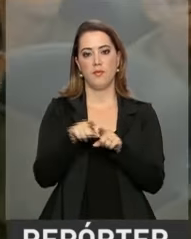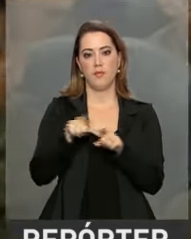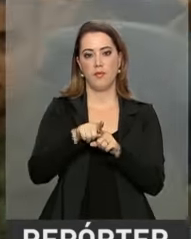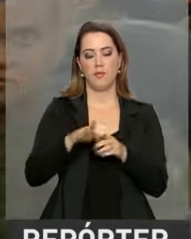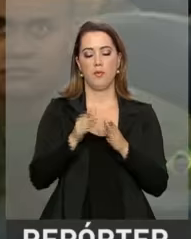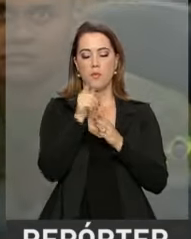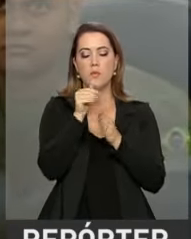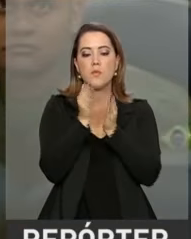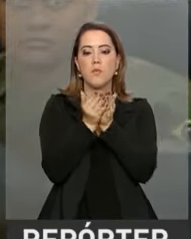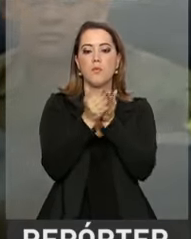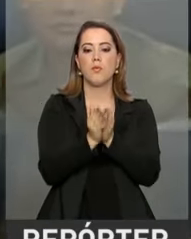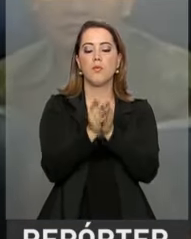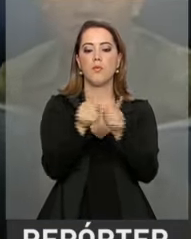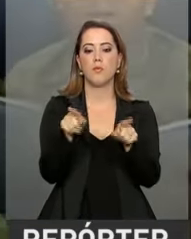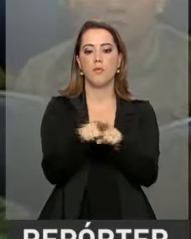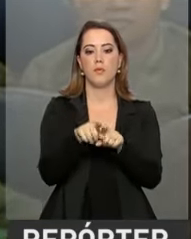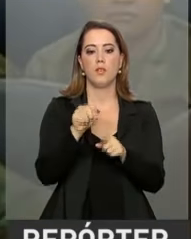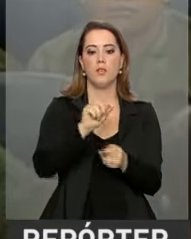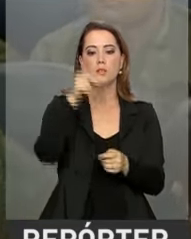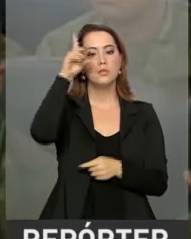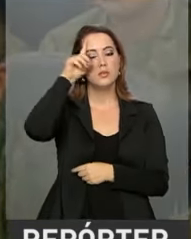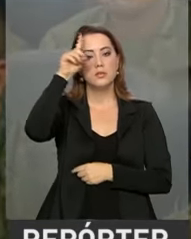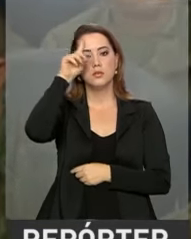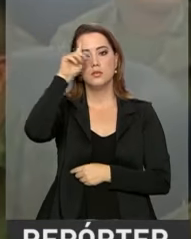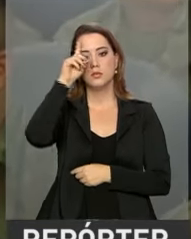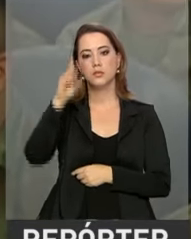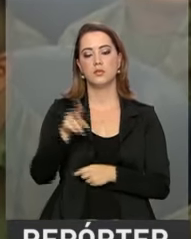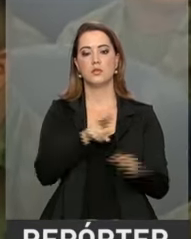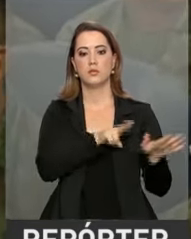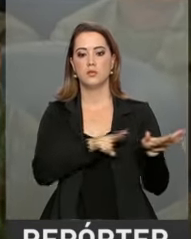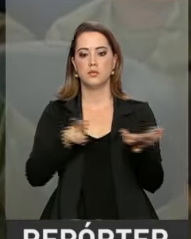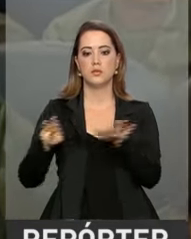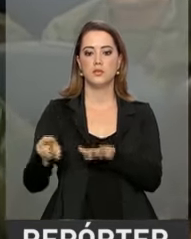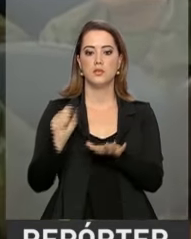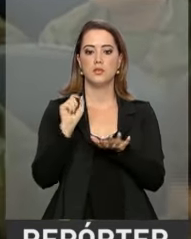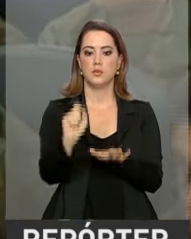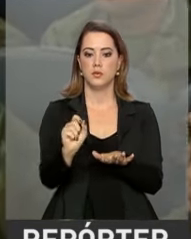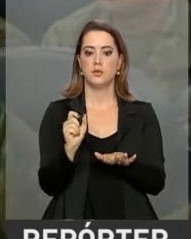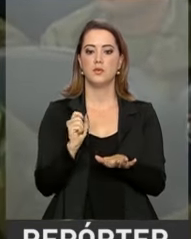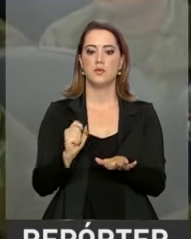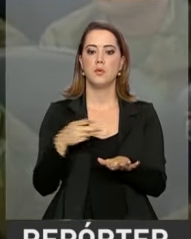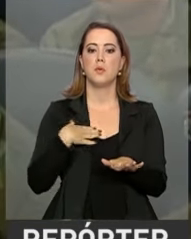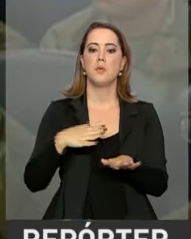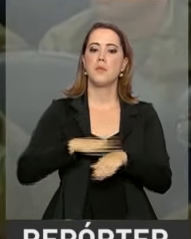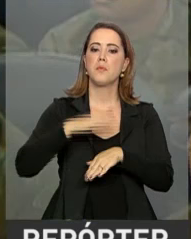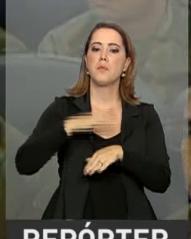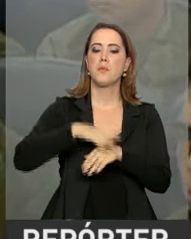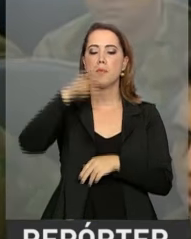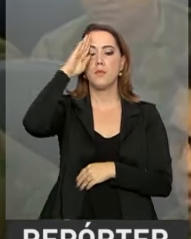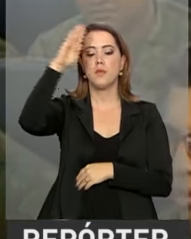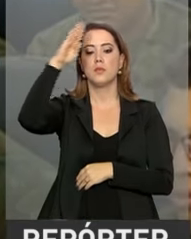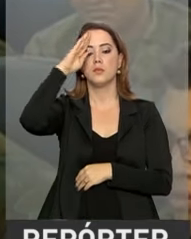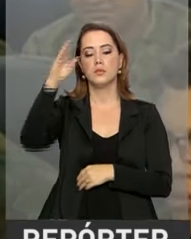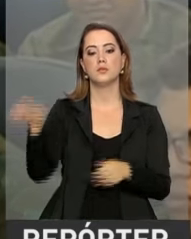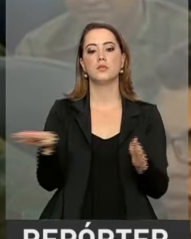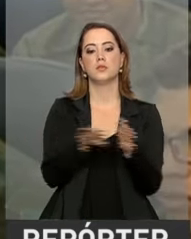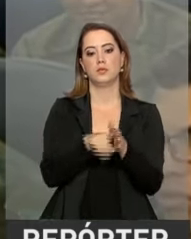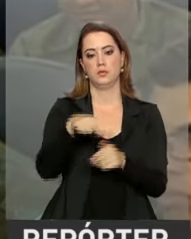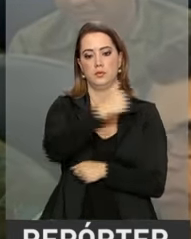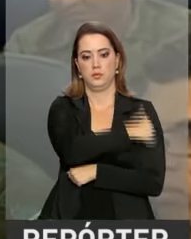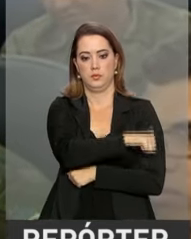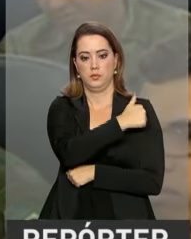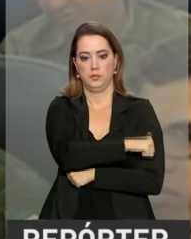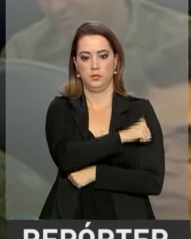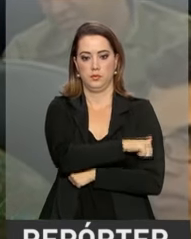do Brasil, mas nos próximos dias e semanas essa movimentação continua e mais tropas vão chegar ao Rio de Janeiro. Ao todo, cerca